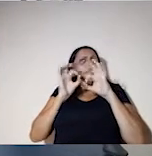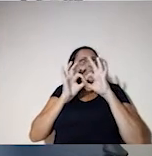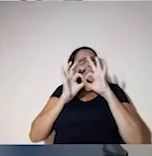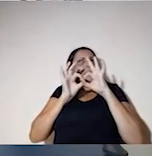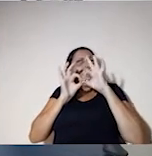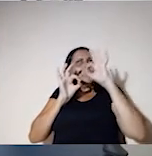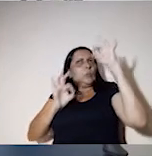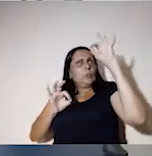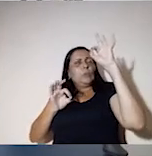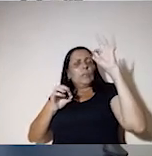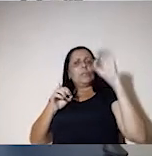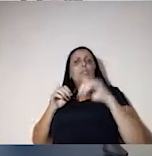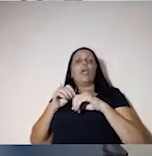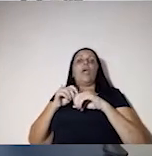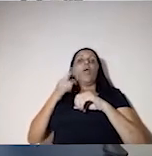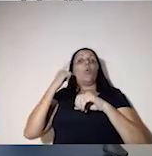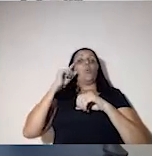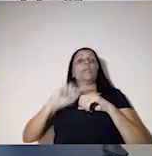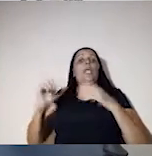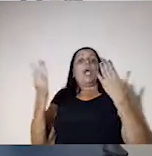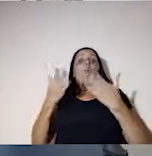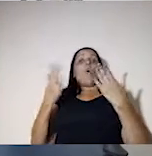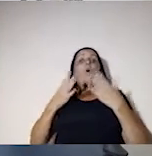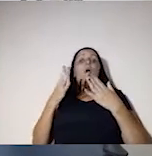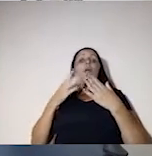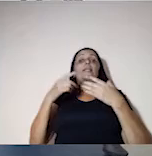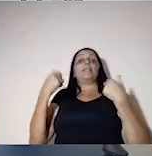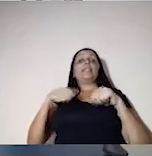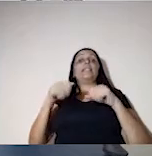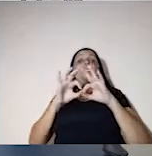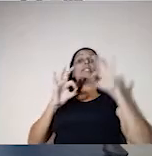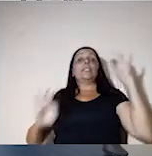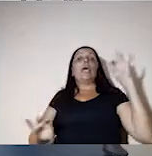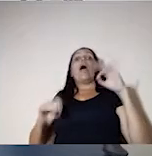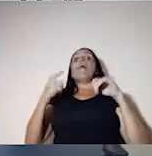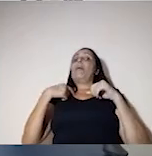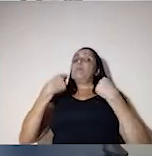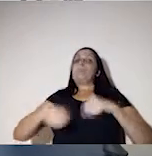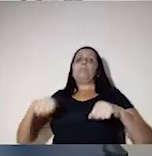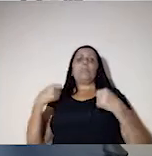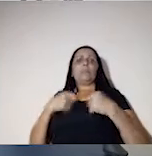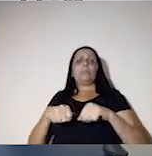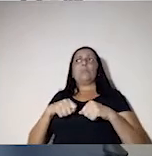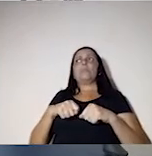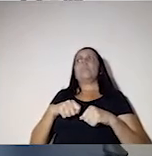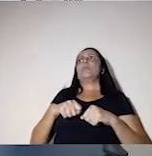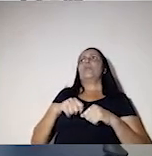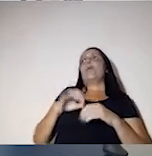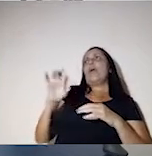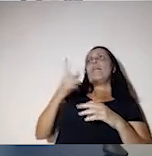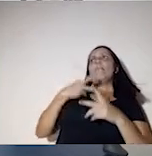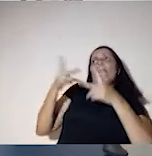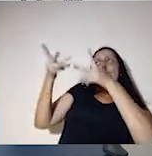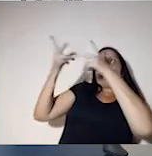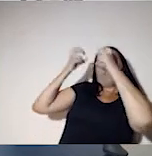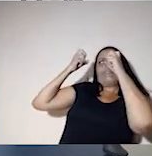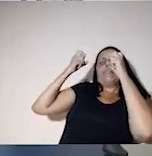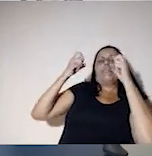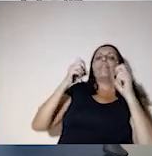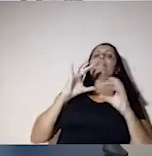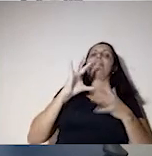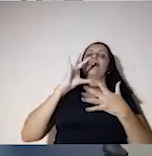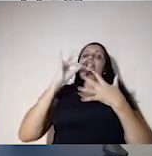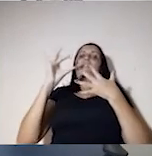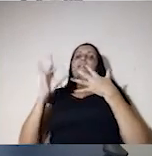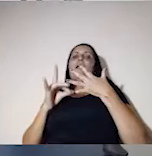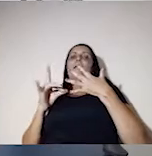Eu não preciso estar tão distante. Eu agora não me recordo da distância que precisa estar com ela, mas eu não preciso estar tão distante do objeto e ela pega bem o detalhe